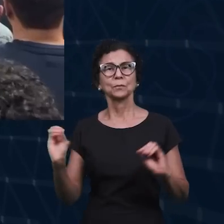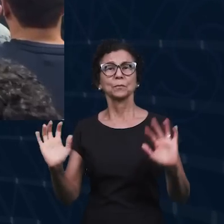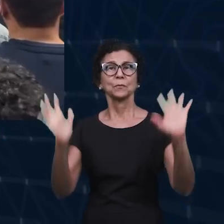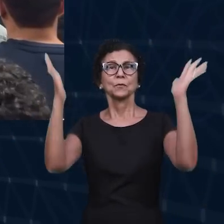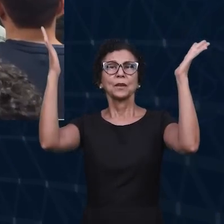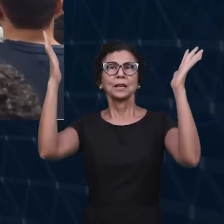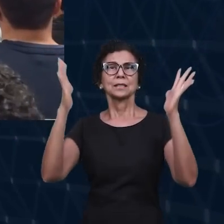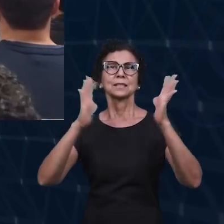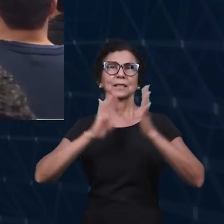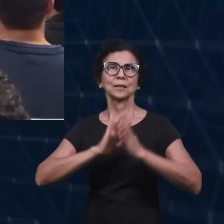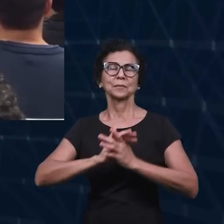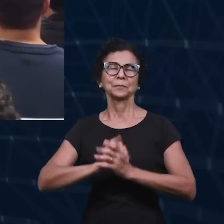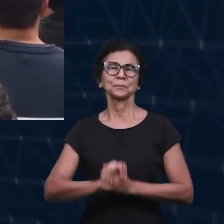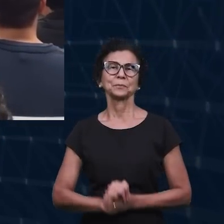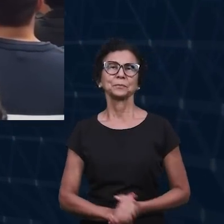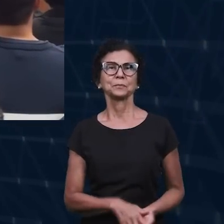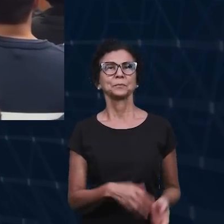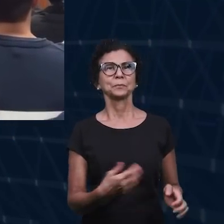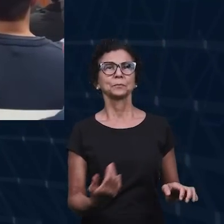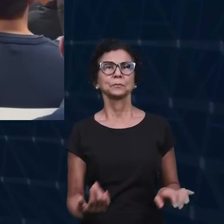povo.